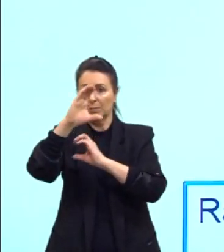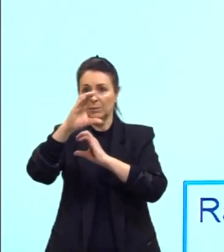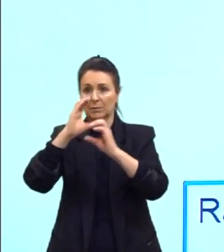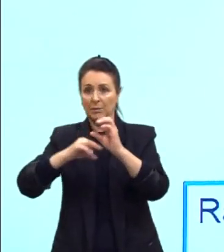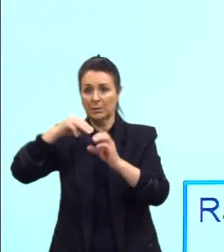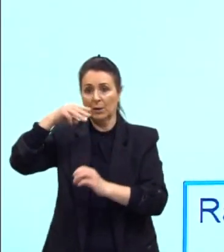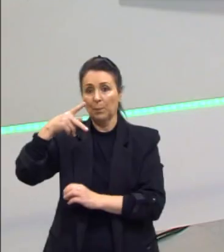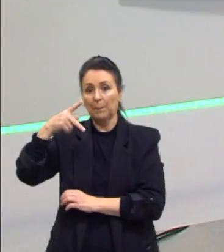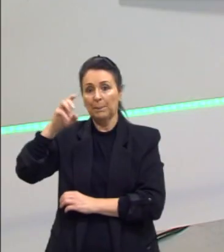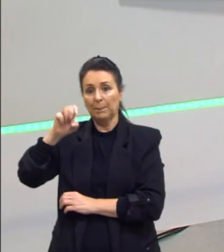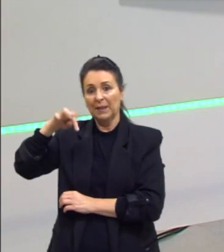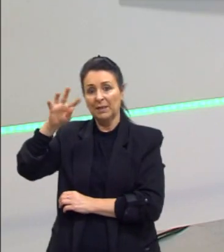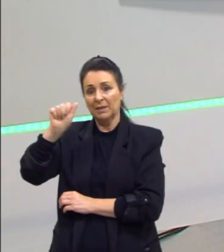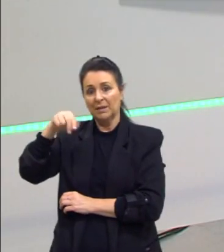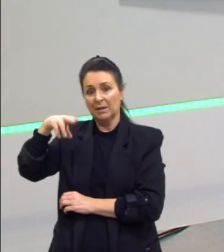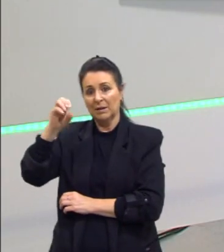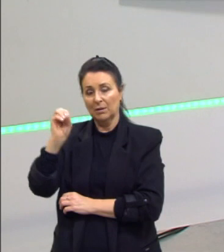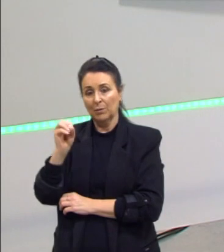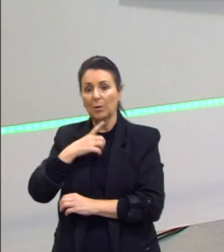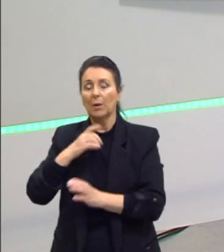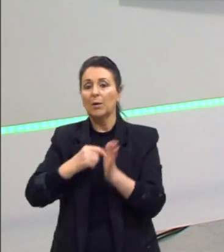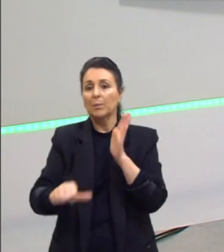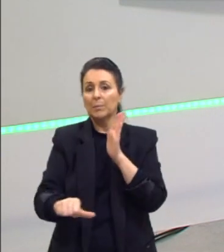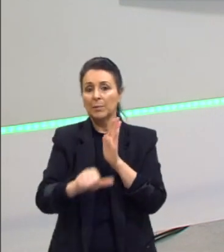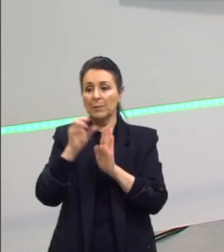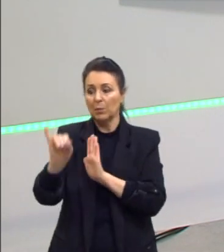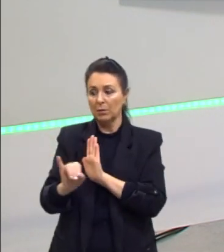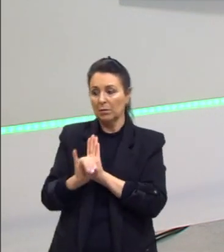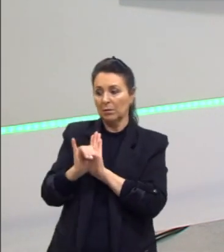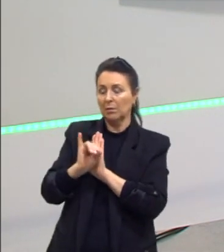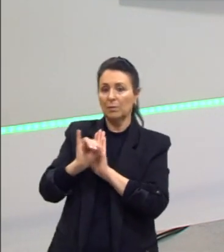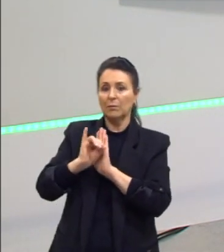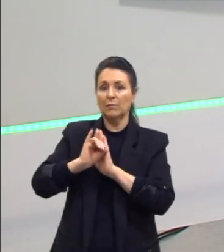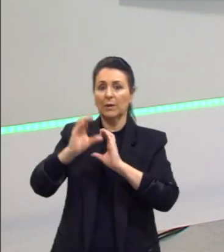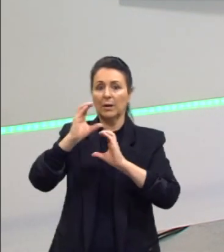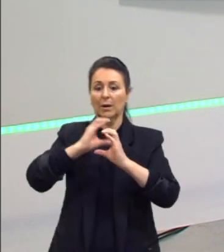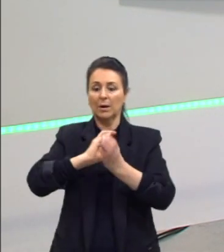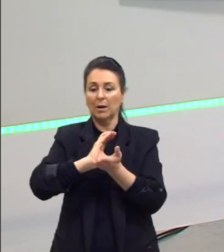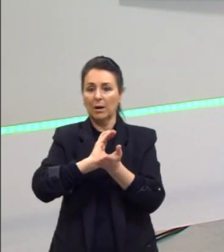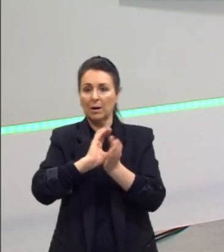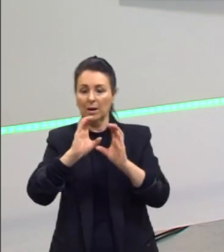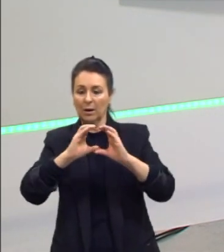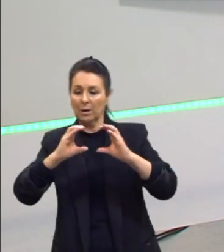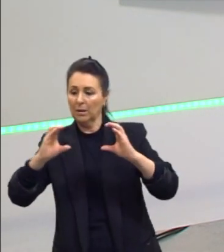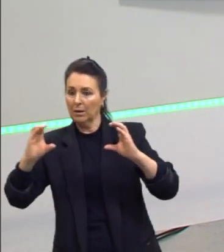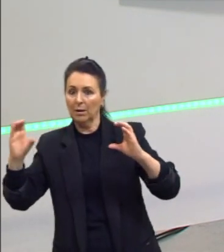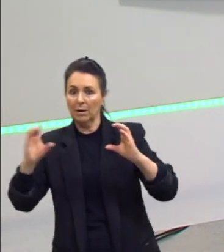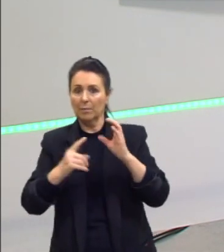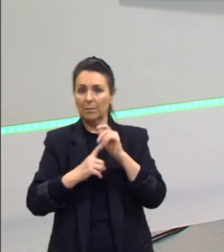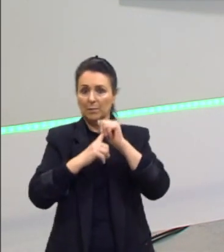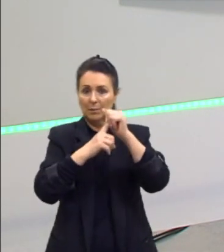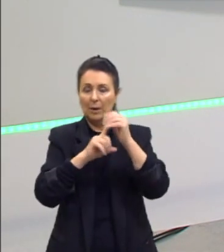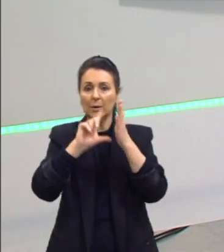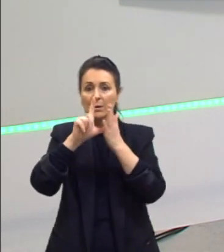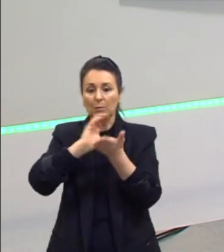certo então primeiro a gente identifica cadeia principal para depois identificar as ramificações